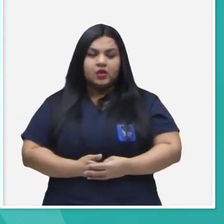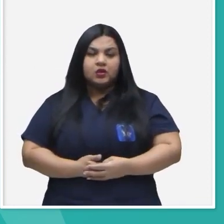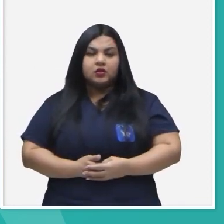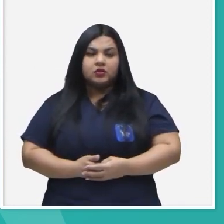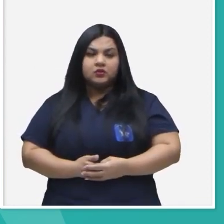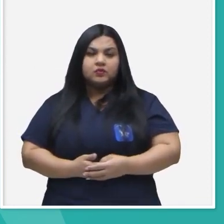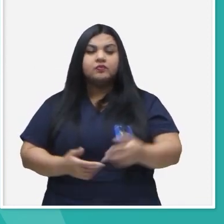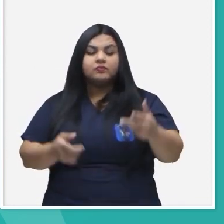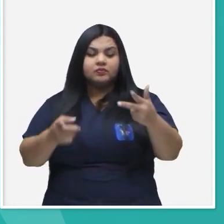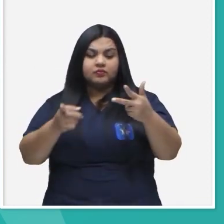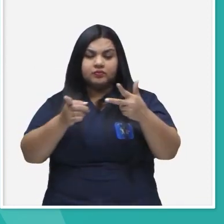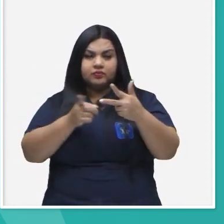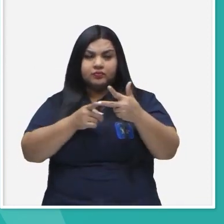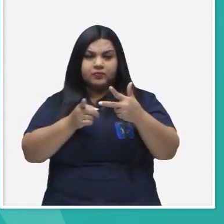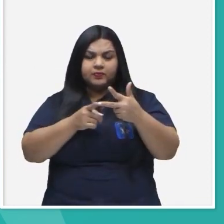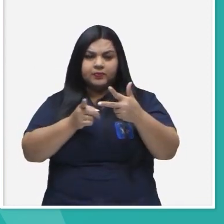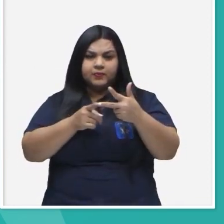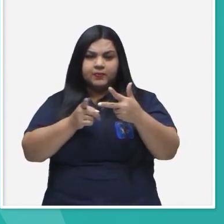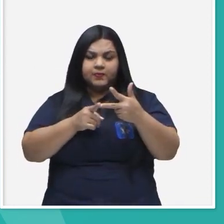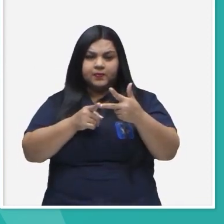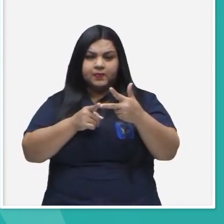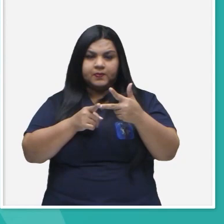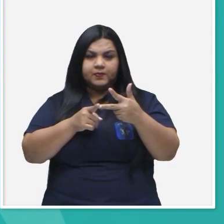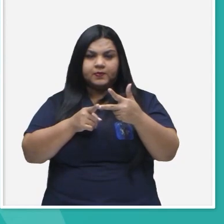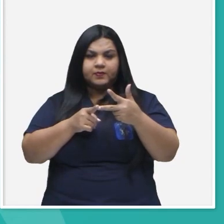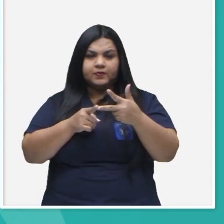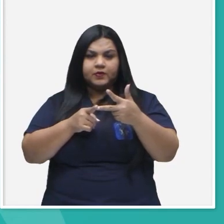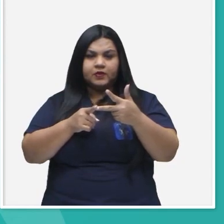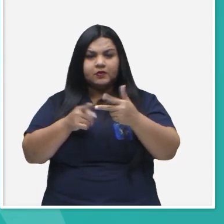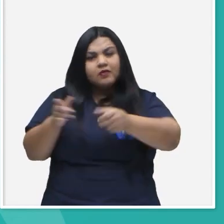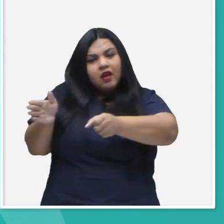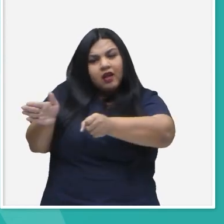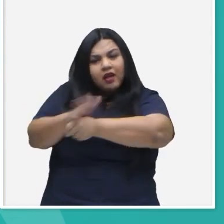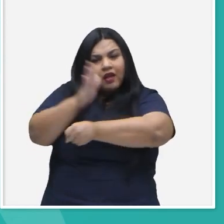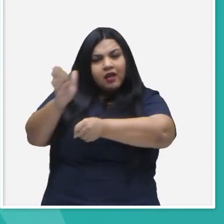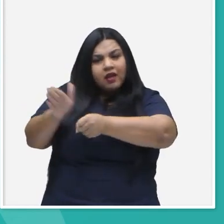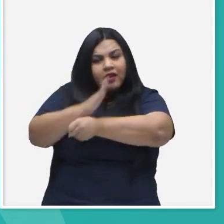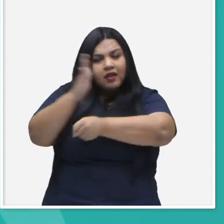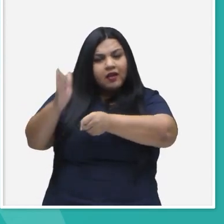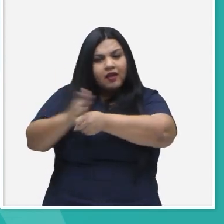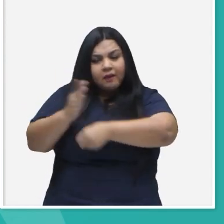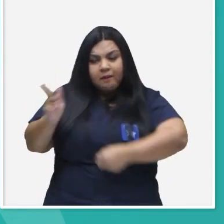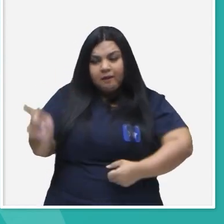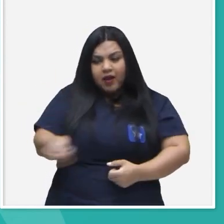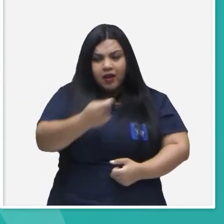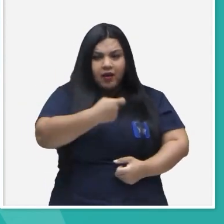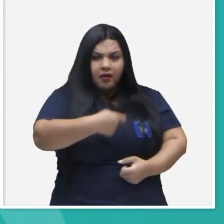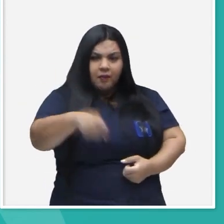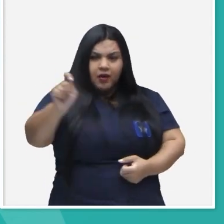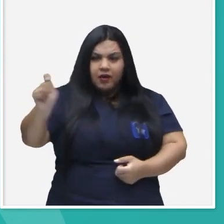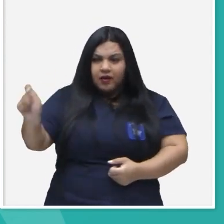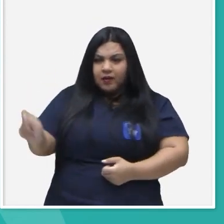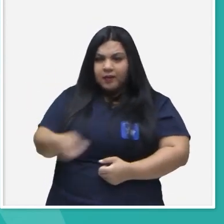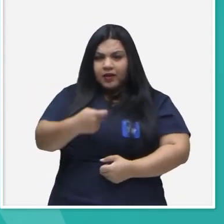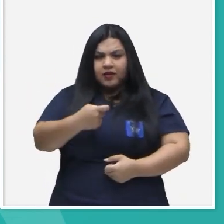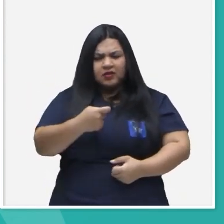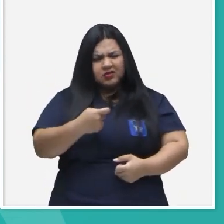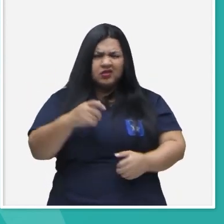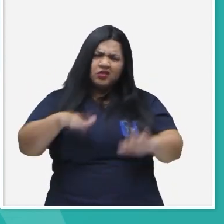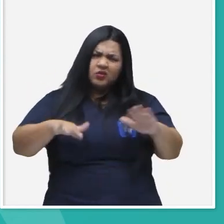próximo, nós temos aqui o tênis de mesa. A gente olhando assim, né, a gente fica até na dúvida, será que eu interfiro ou não